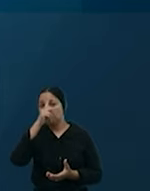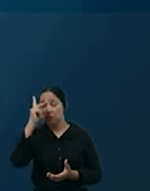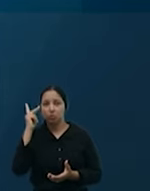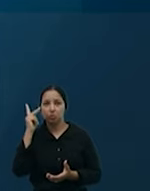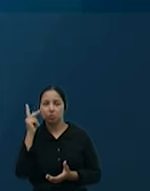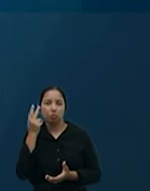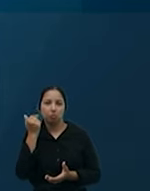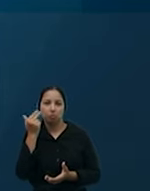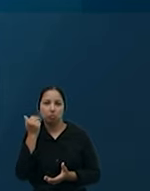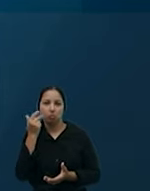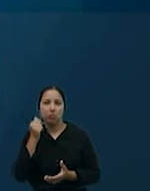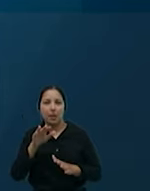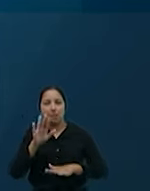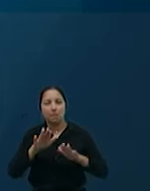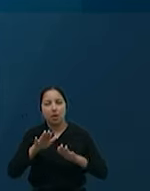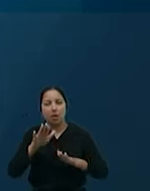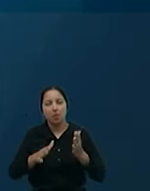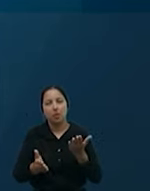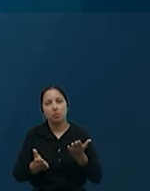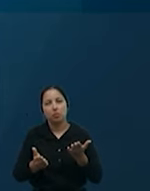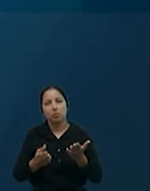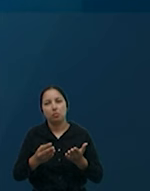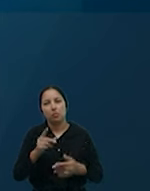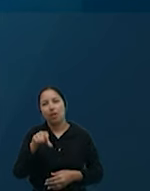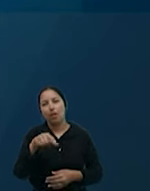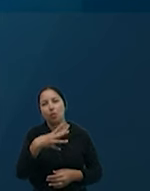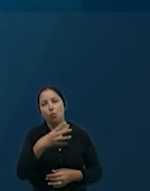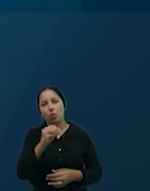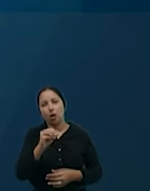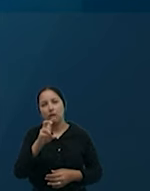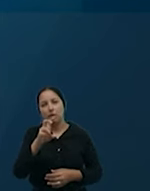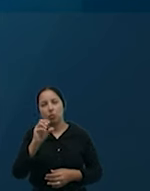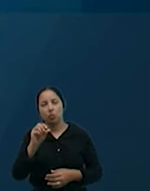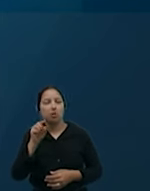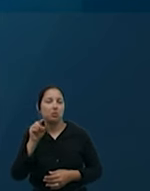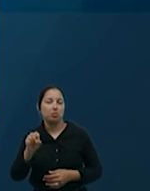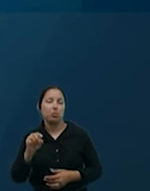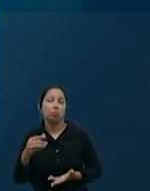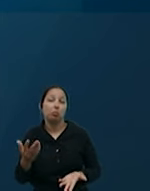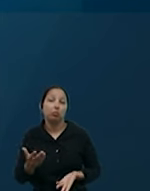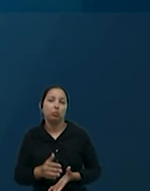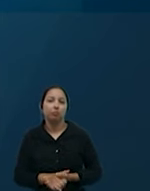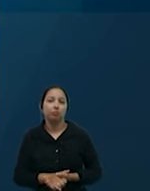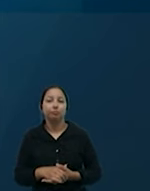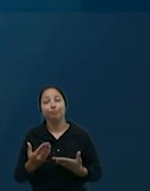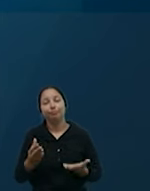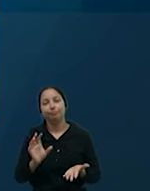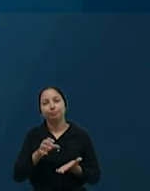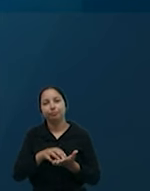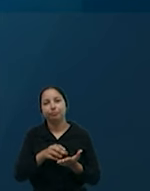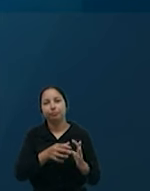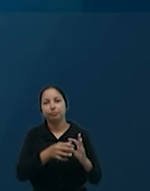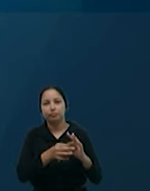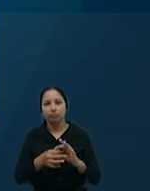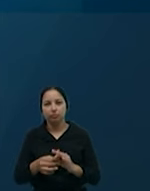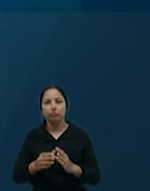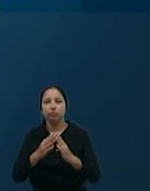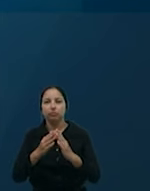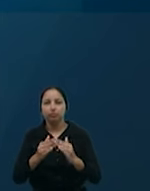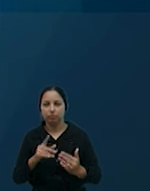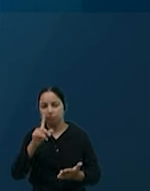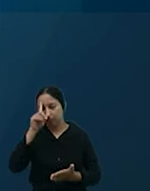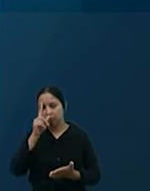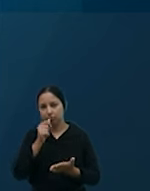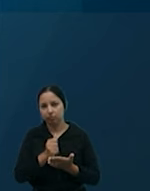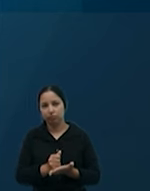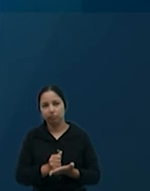STJ, seria de 40, 50 mil reais. Então, a União pede que seja fixado, que o